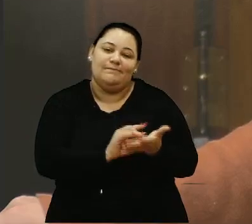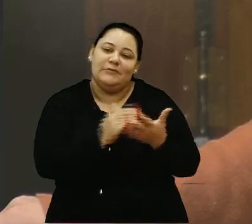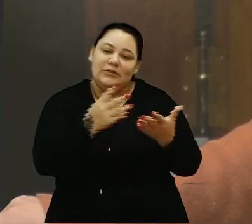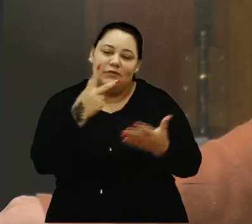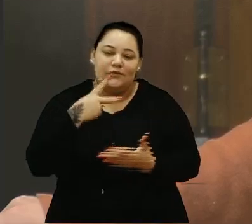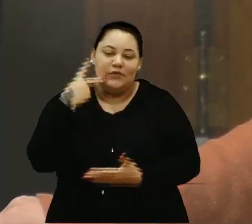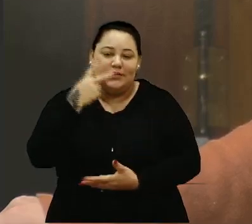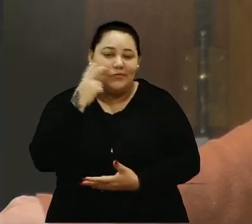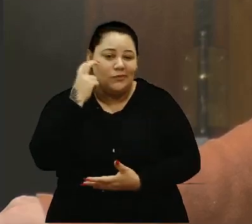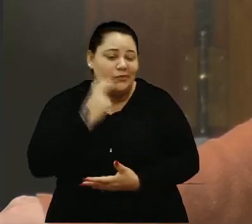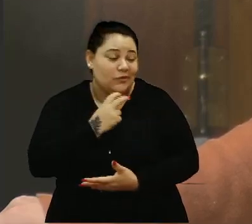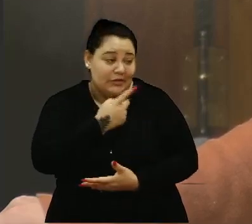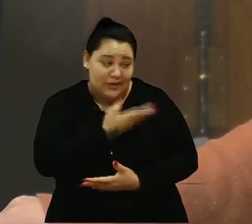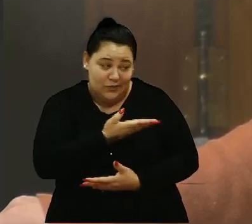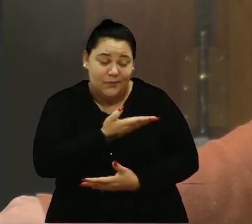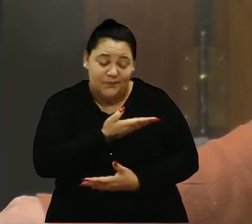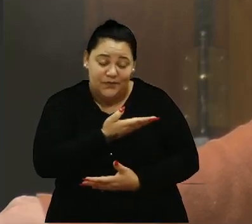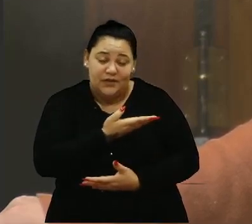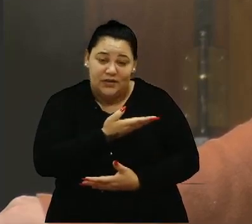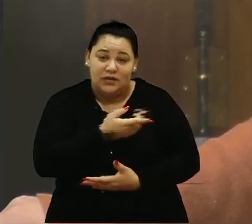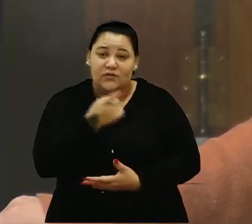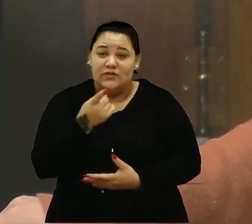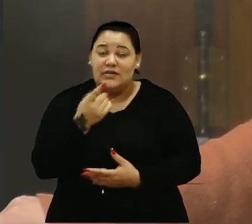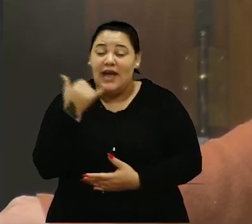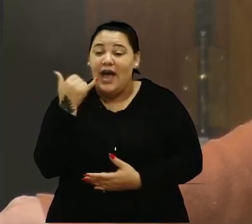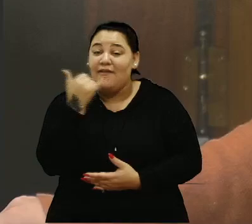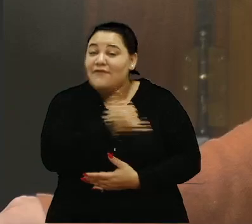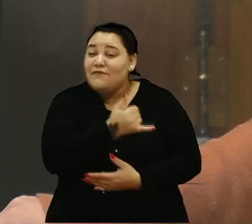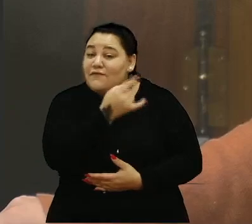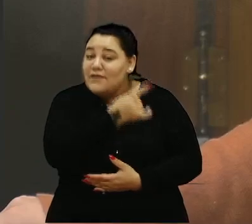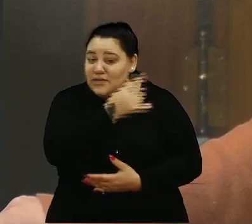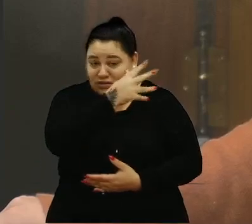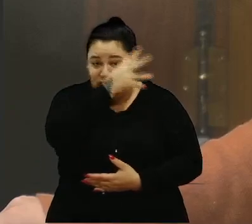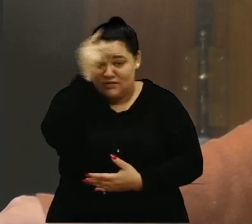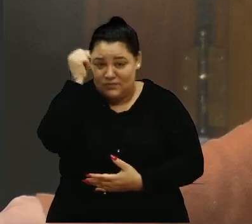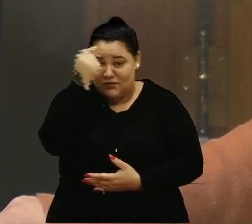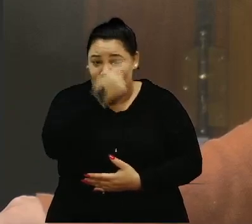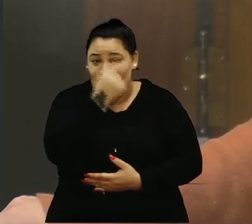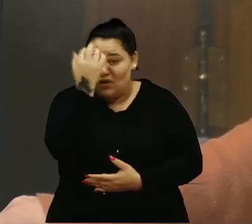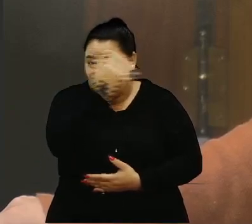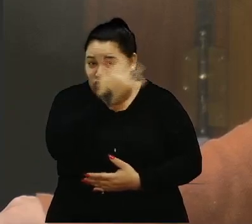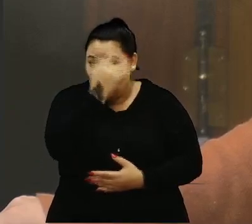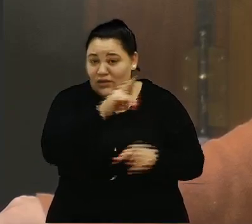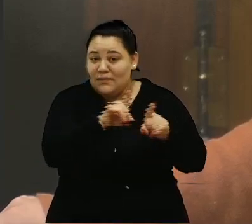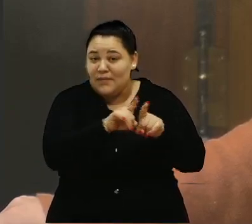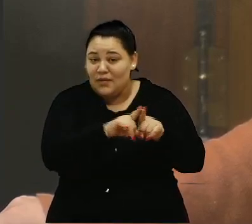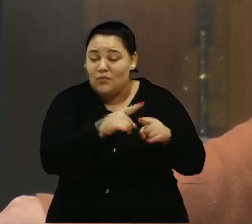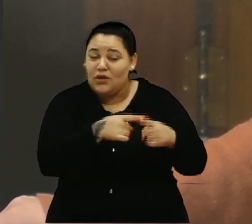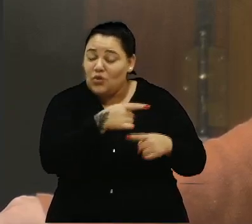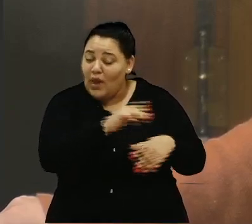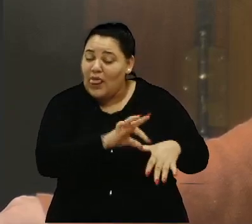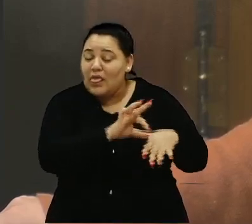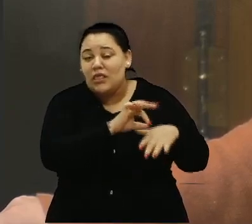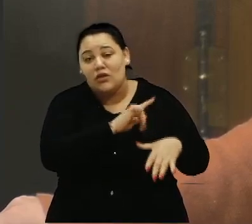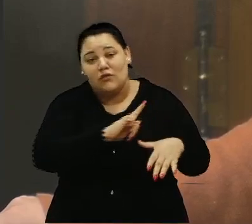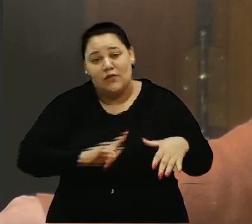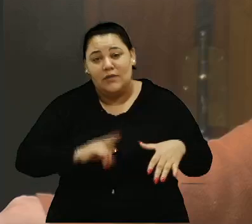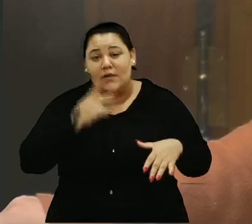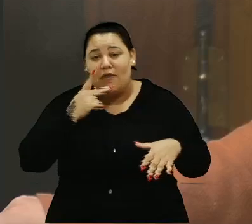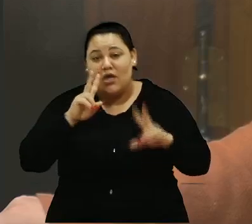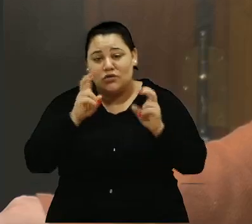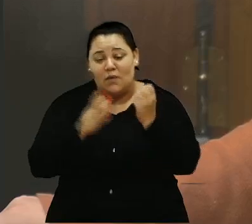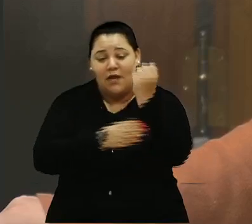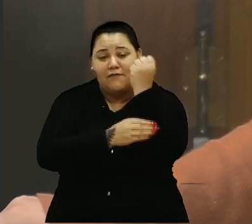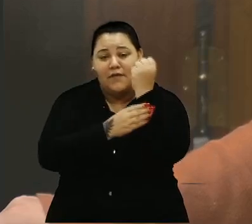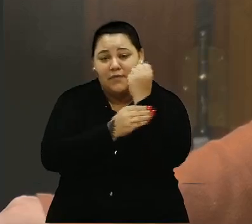Daniel, que você leve essa nossa preocupação, essa preocupação que é de toda a comunidade Caxias da Bassa Fibro e que é